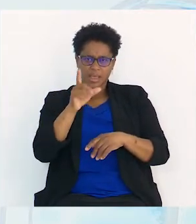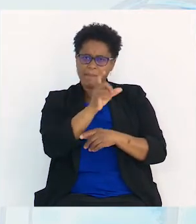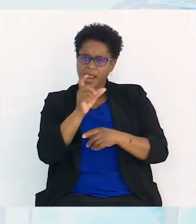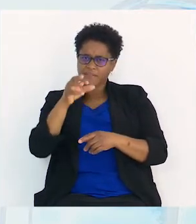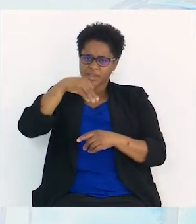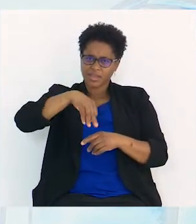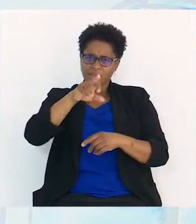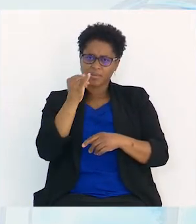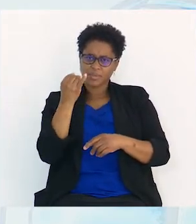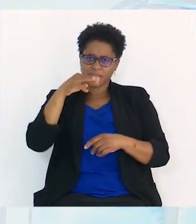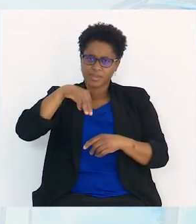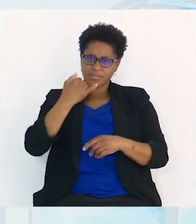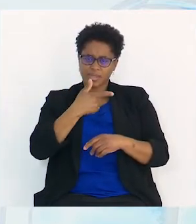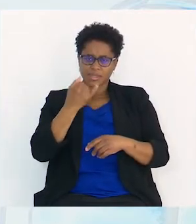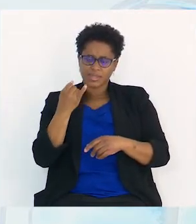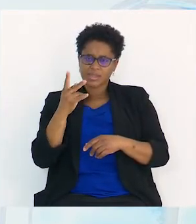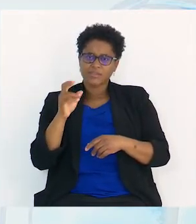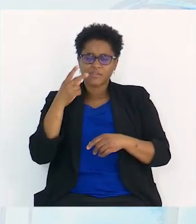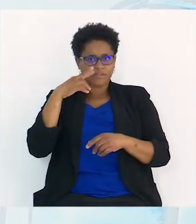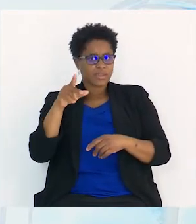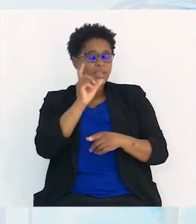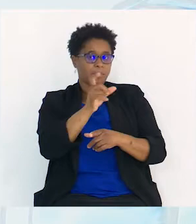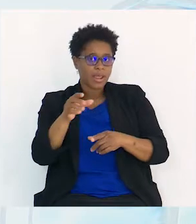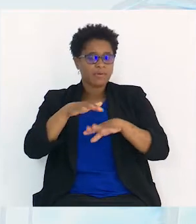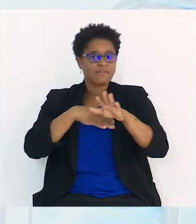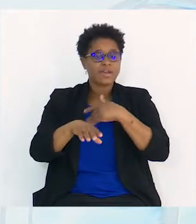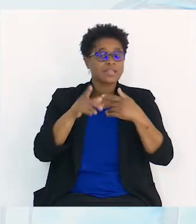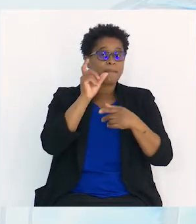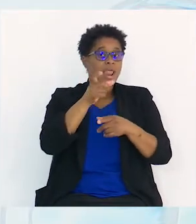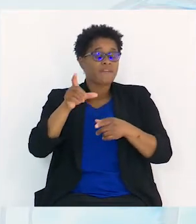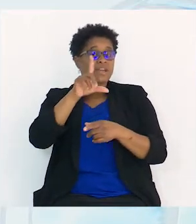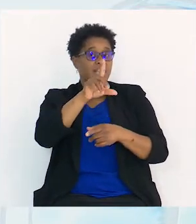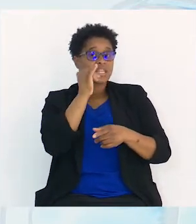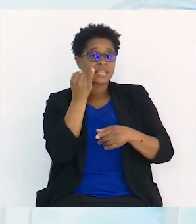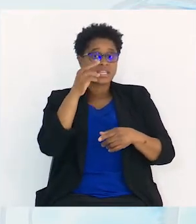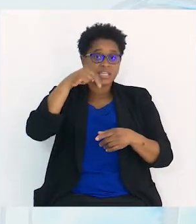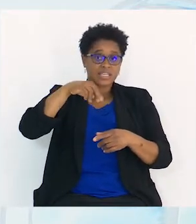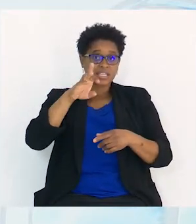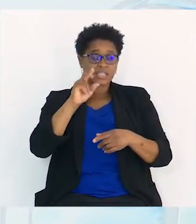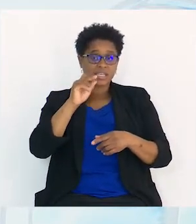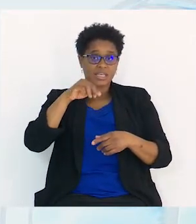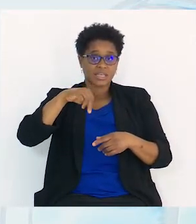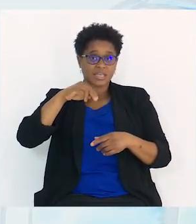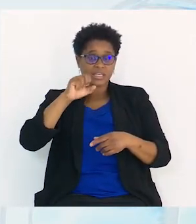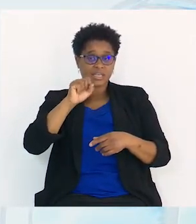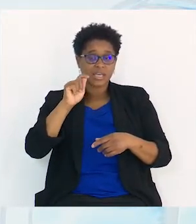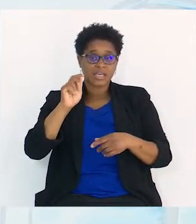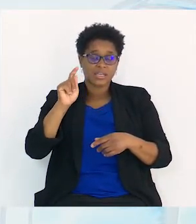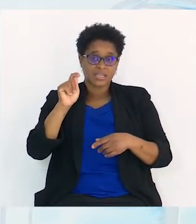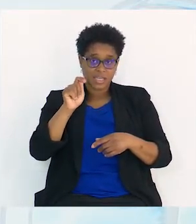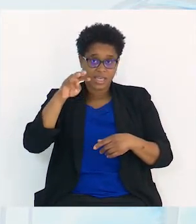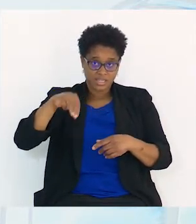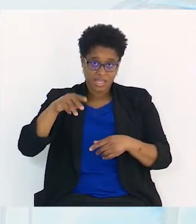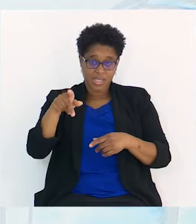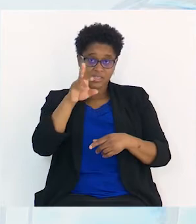mas repara que da palavra linho fez a palavra linhagem. Então, a essa palavra, a esse radical